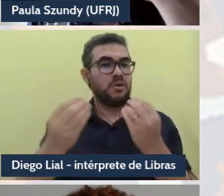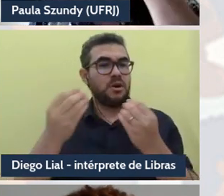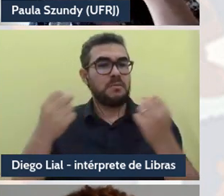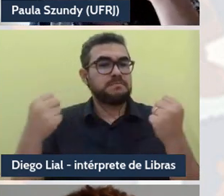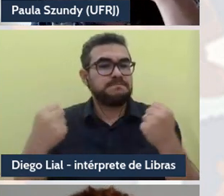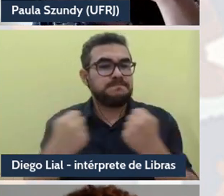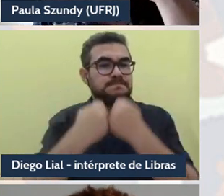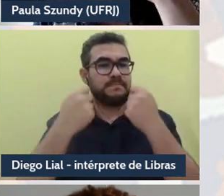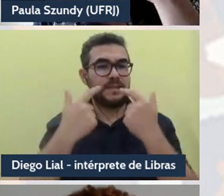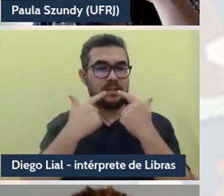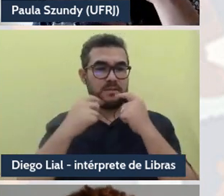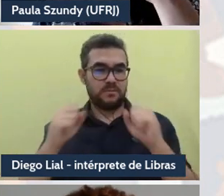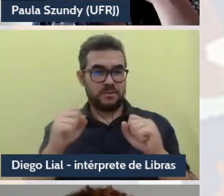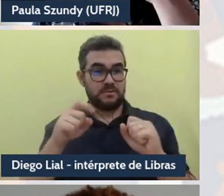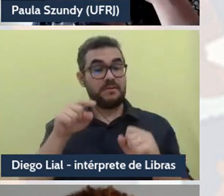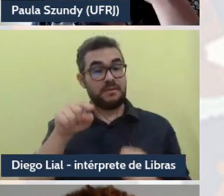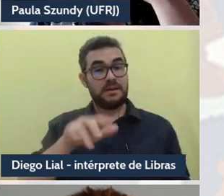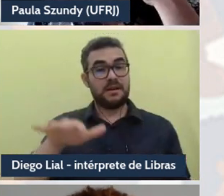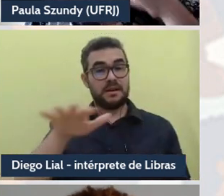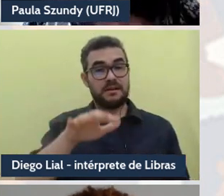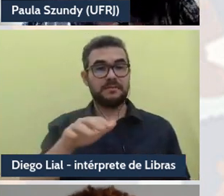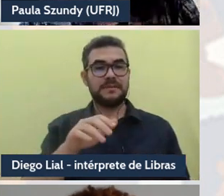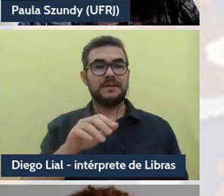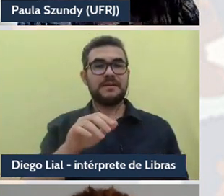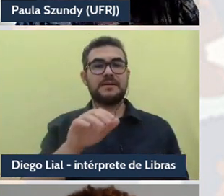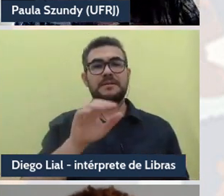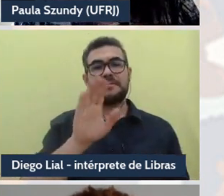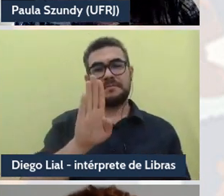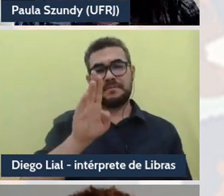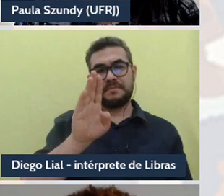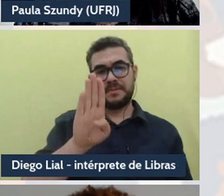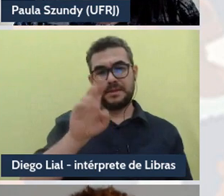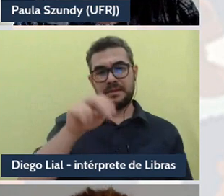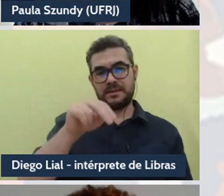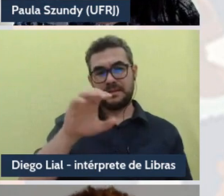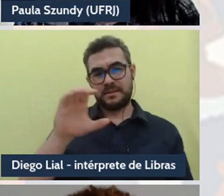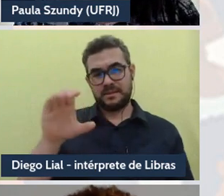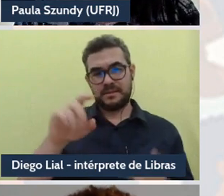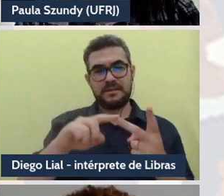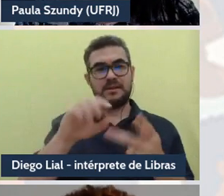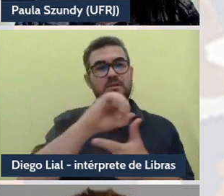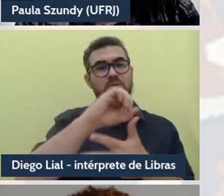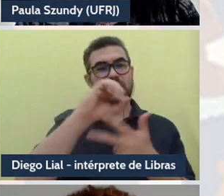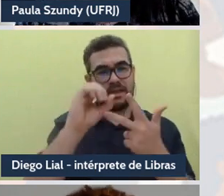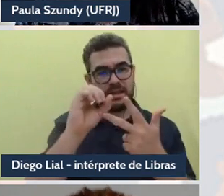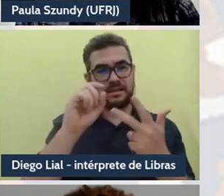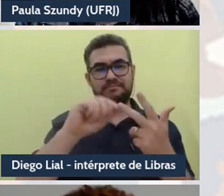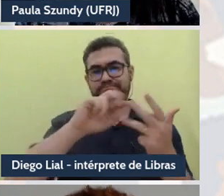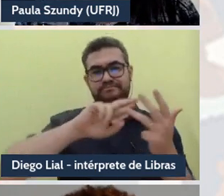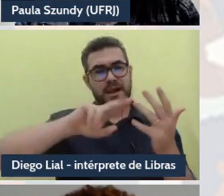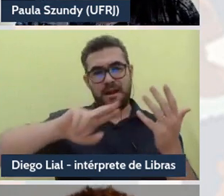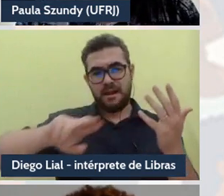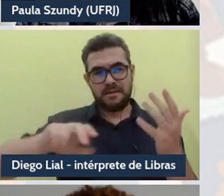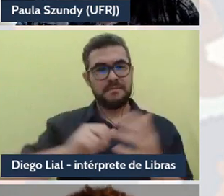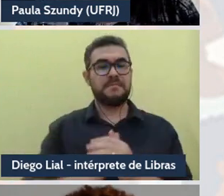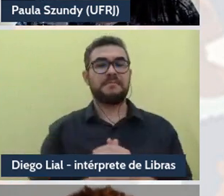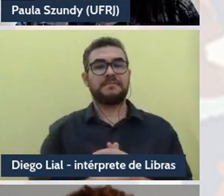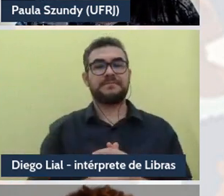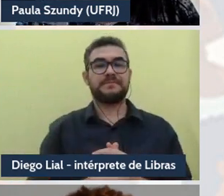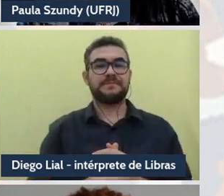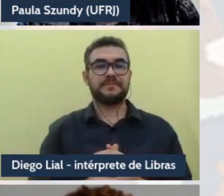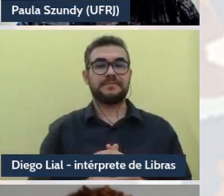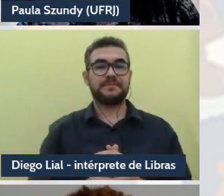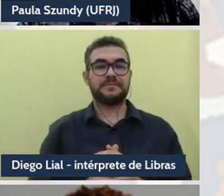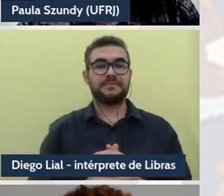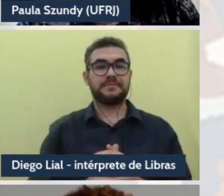No PNLD, a BNCC, no PNLD, no Enem, tá? Bom, vamos lá. Antes